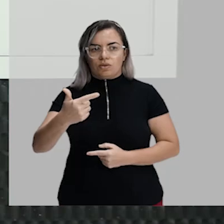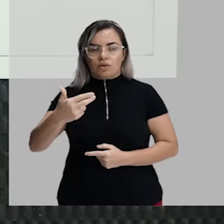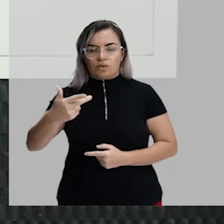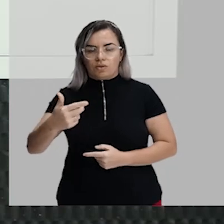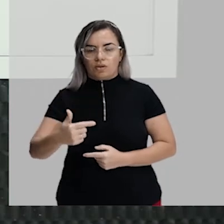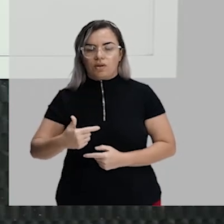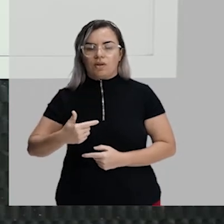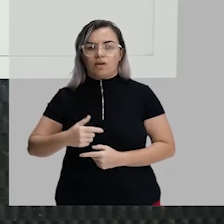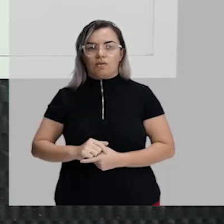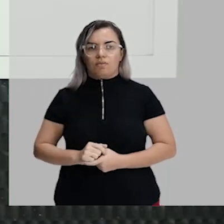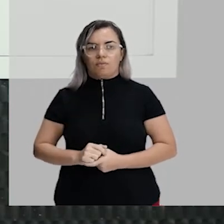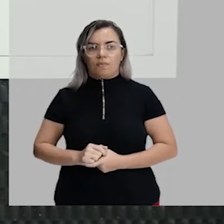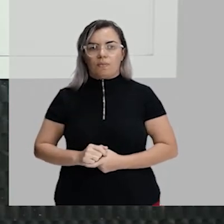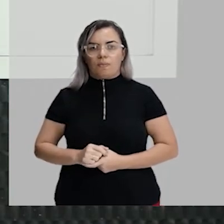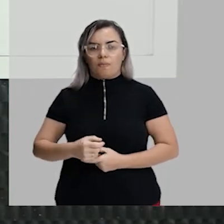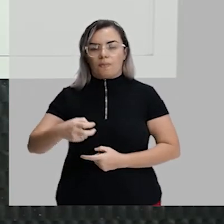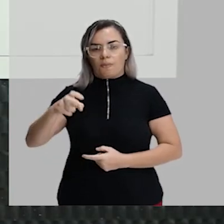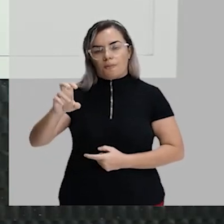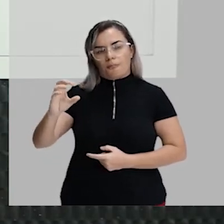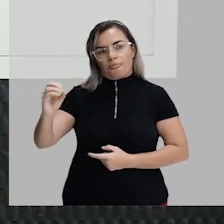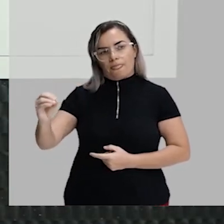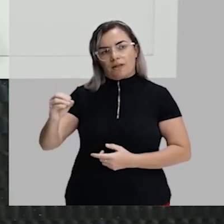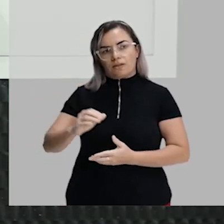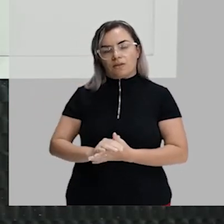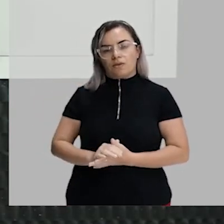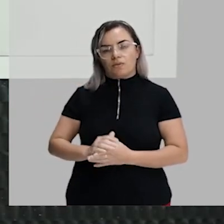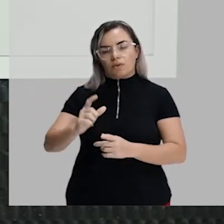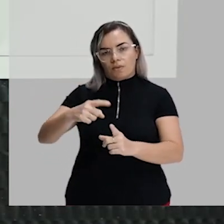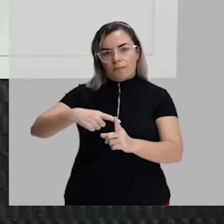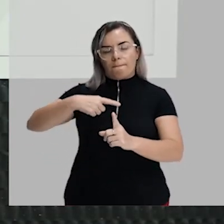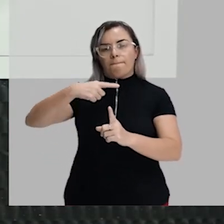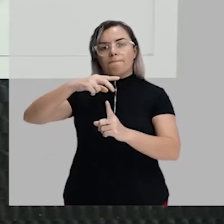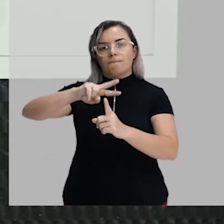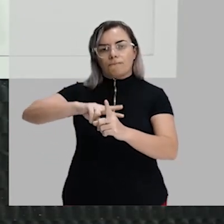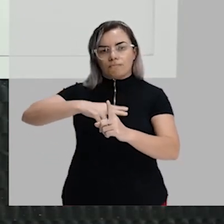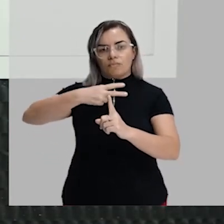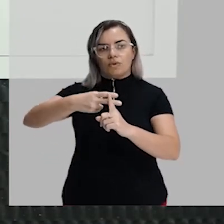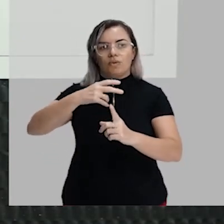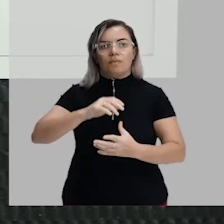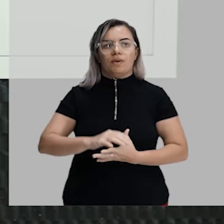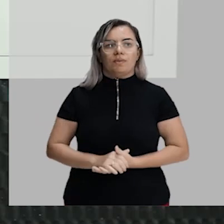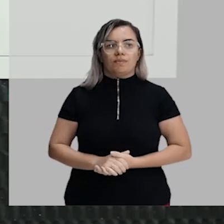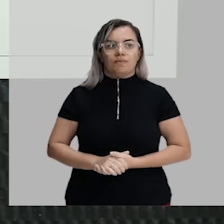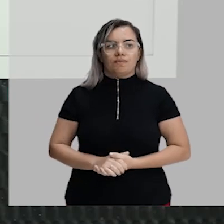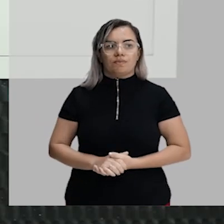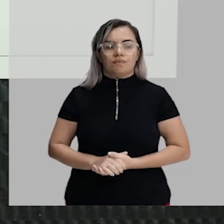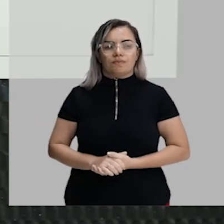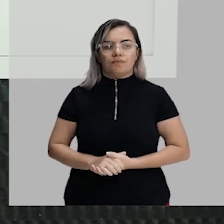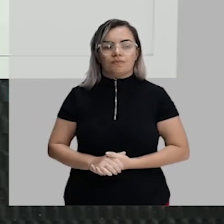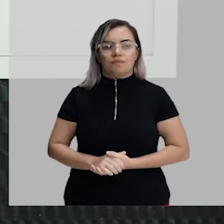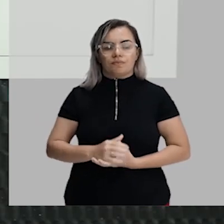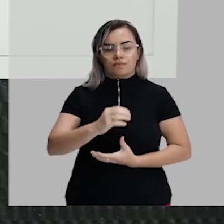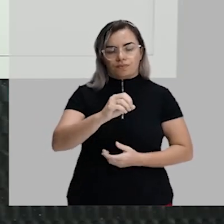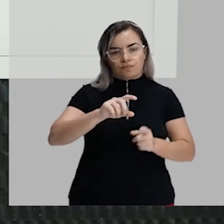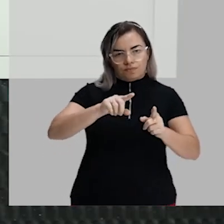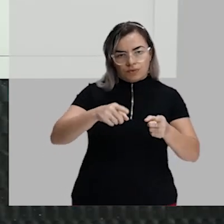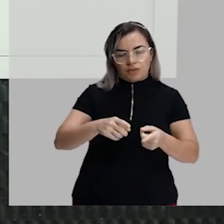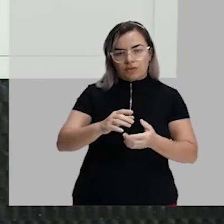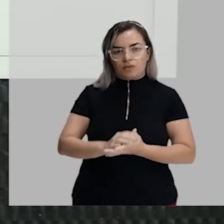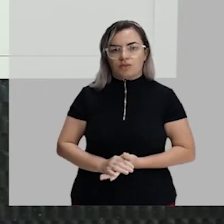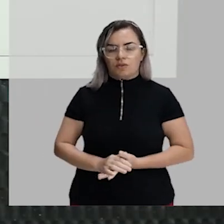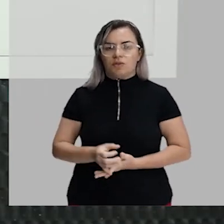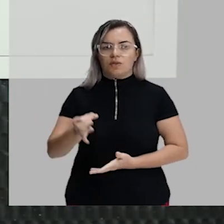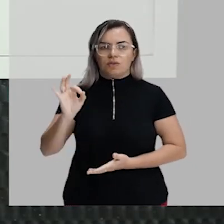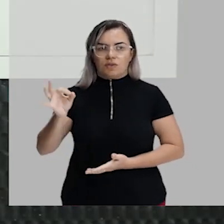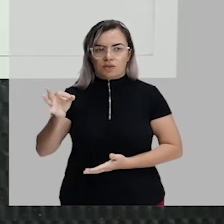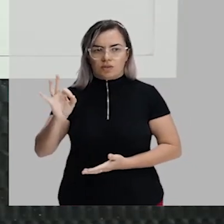dar 150, tem que ser mais 2, que é 6. Então, 6 vezes 25 dá 150 e não